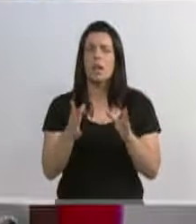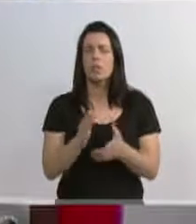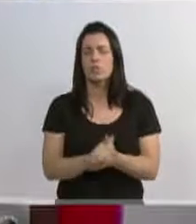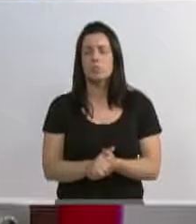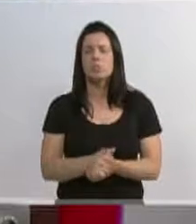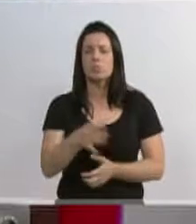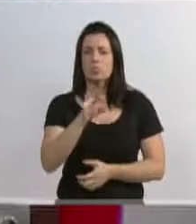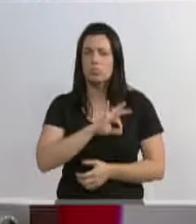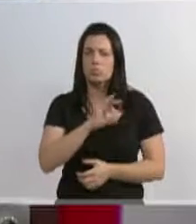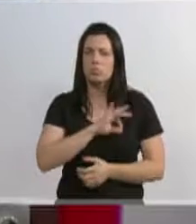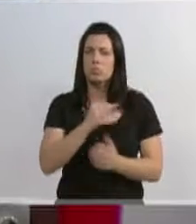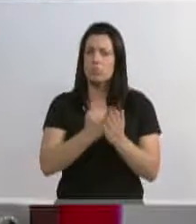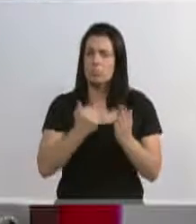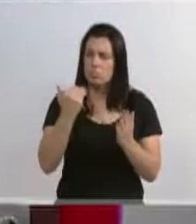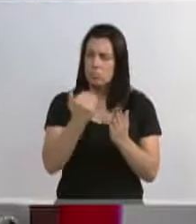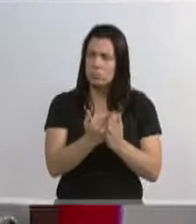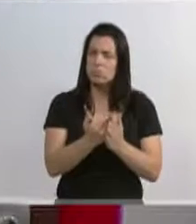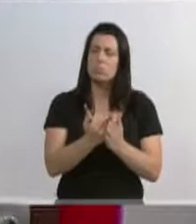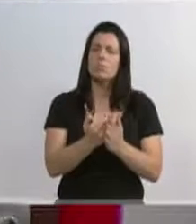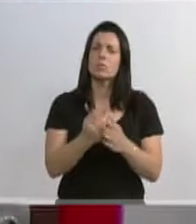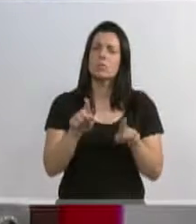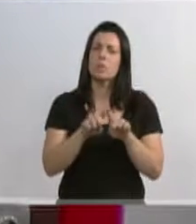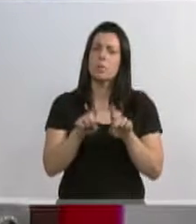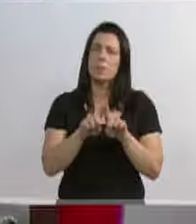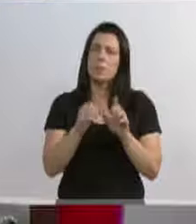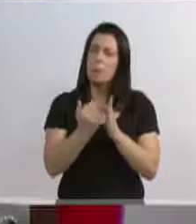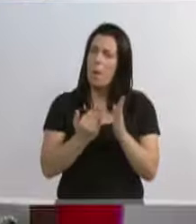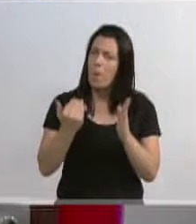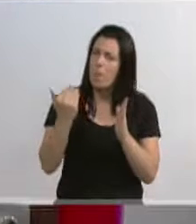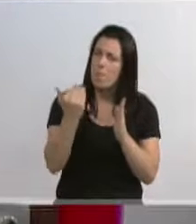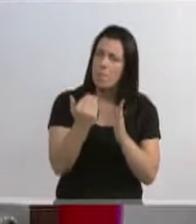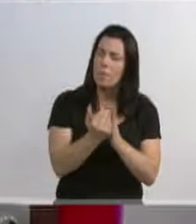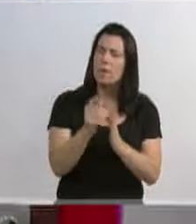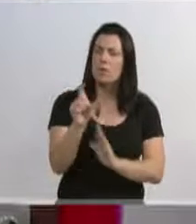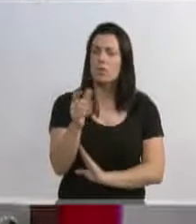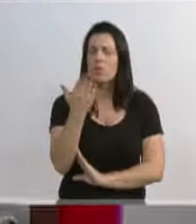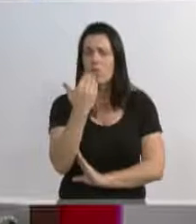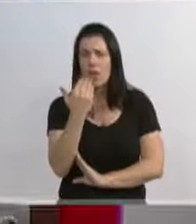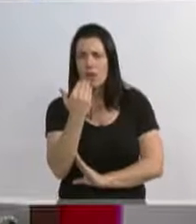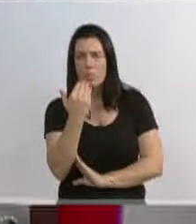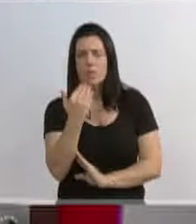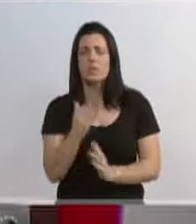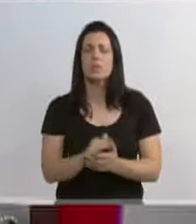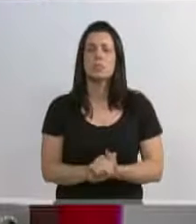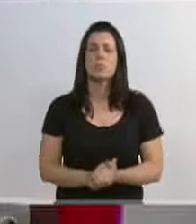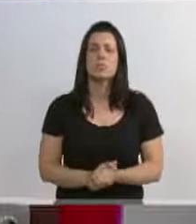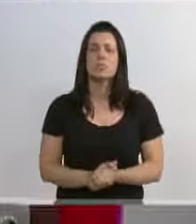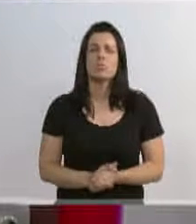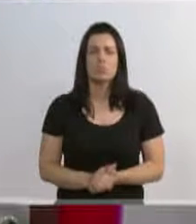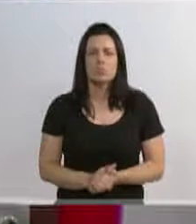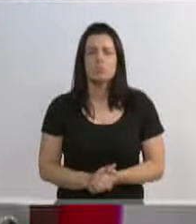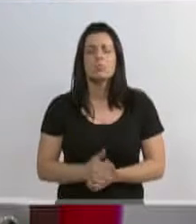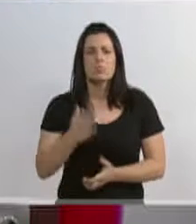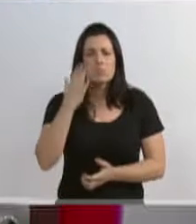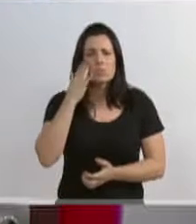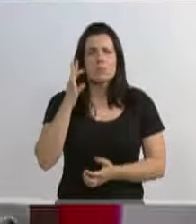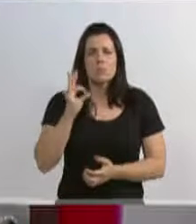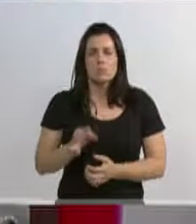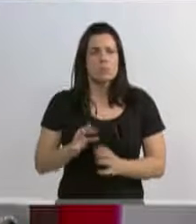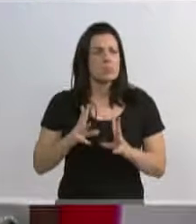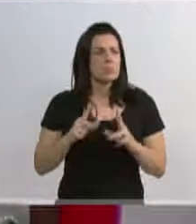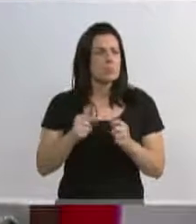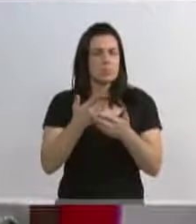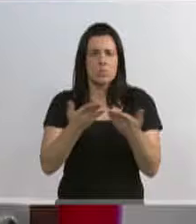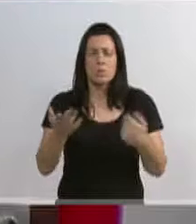aos servidores, assim como também o aumento do Vale Alimentação. Certamente todos entendem